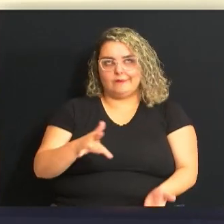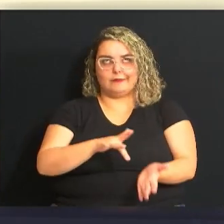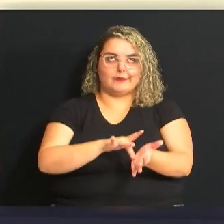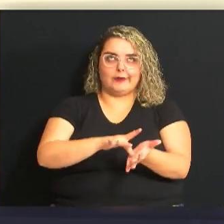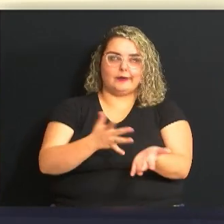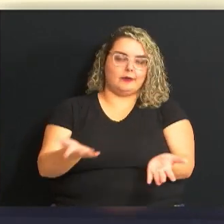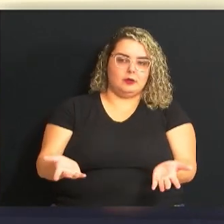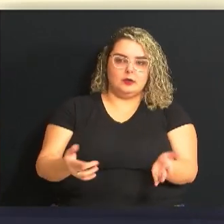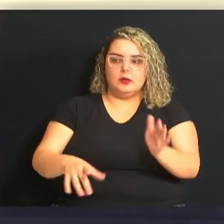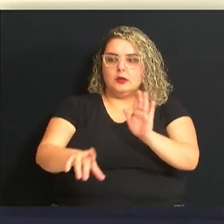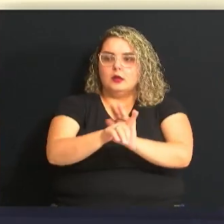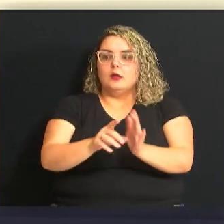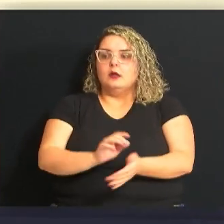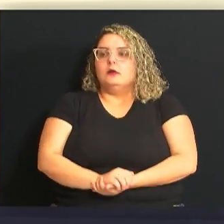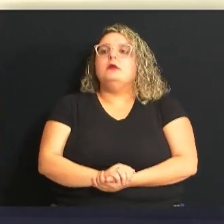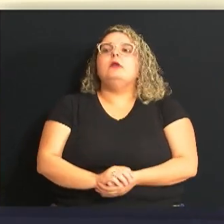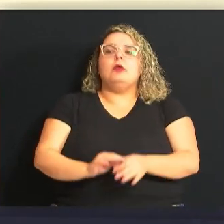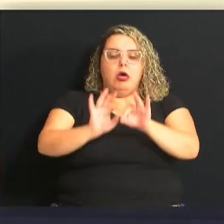foi.